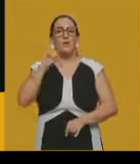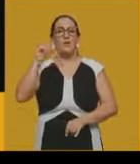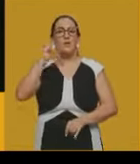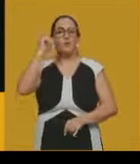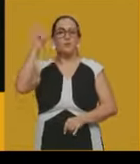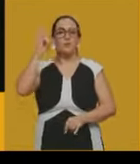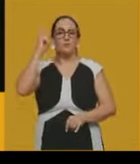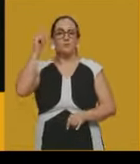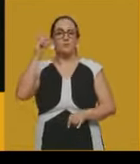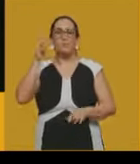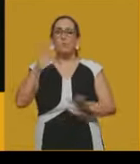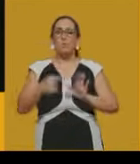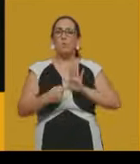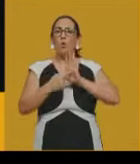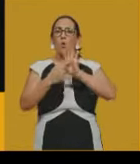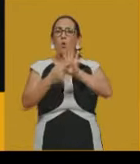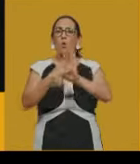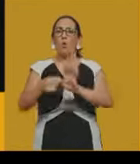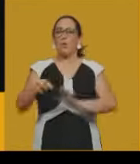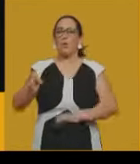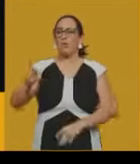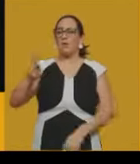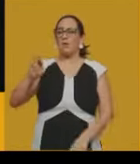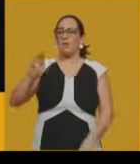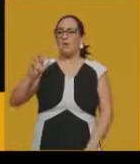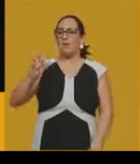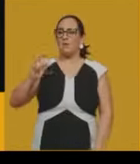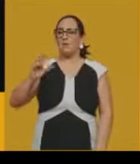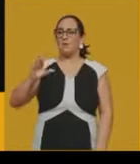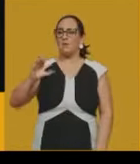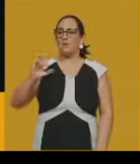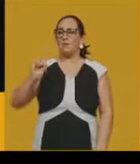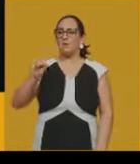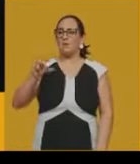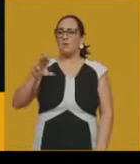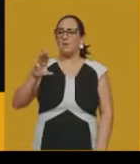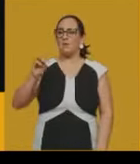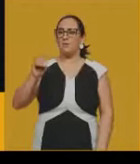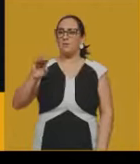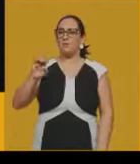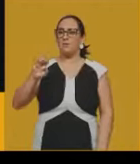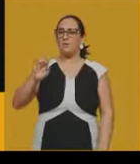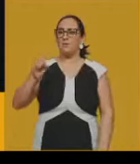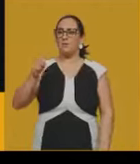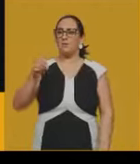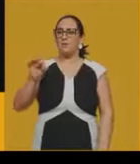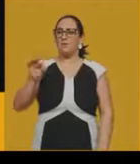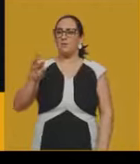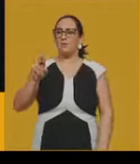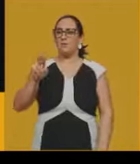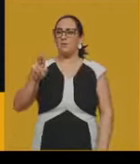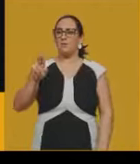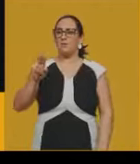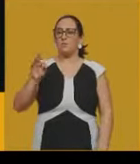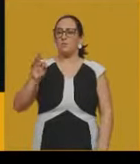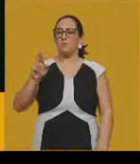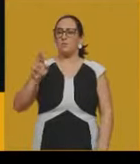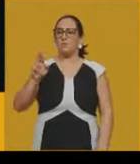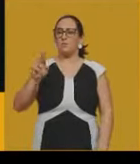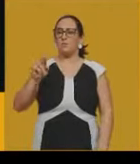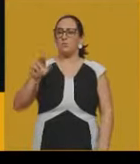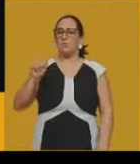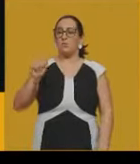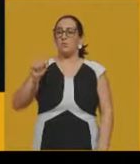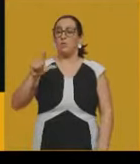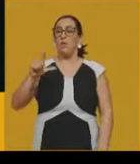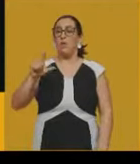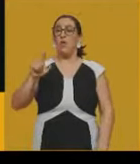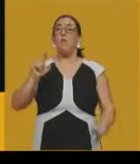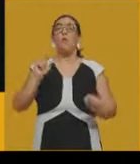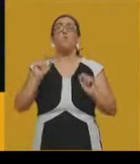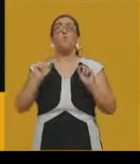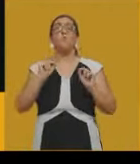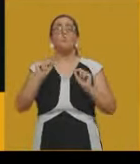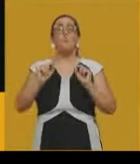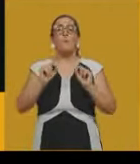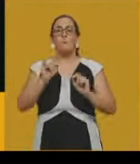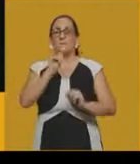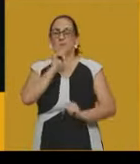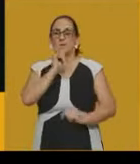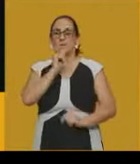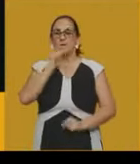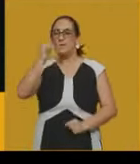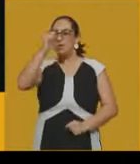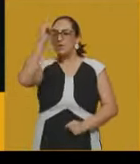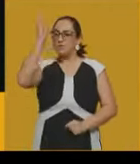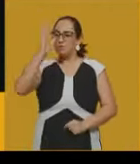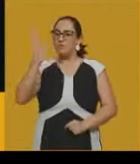gente tem aí sociedades que já tem enraizada, né? Já está estruturada no racismo, e o Brasil é um exemplo muito importante a gente